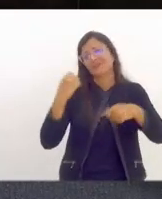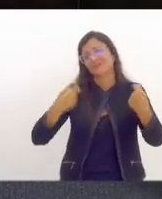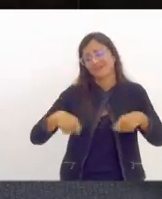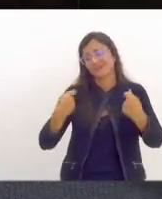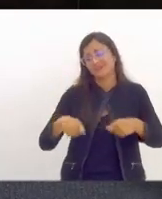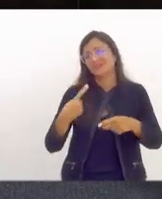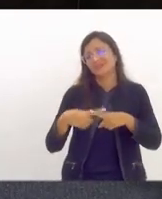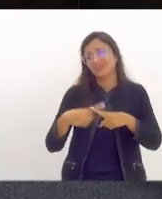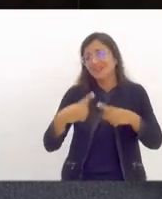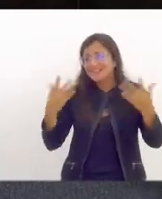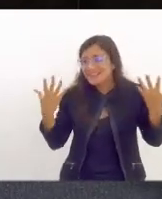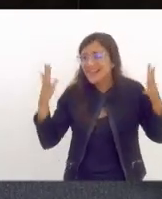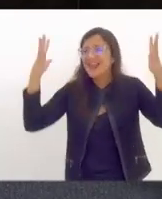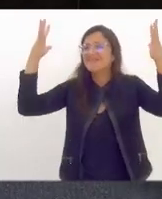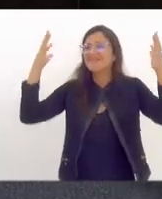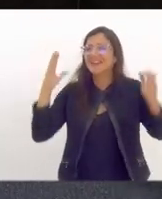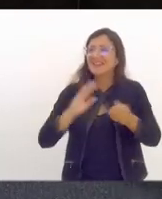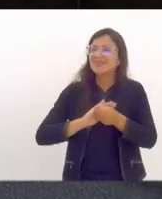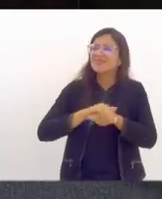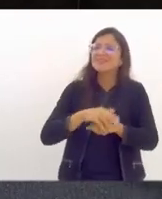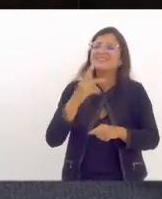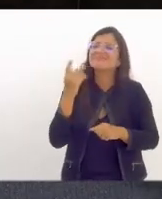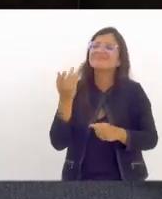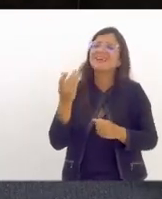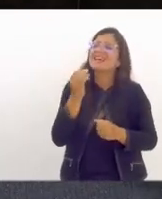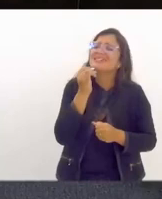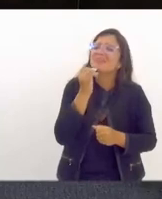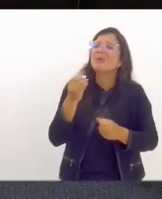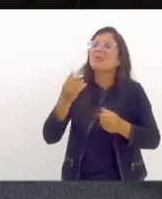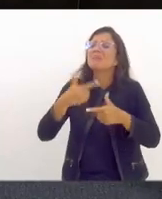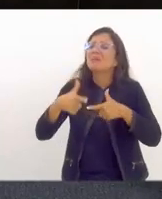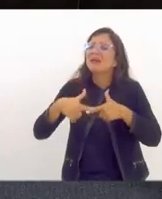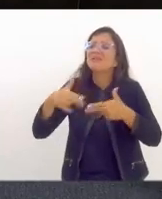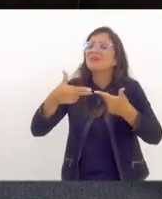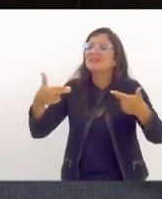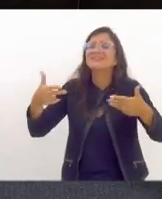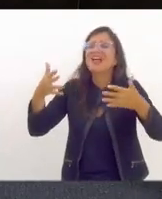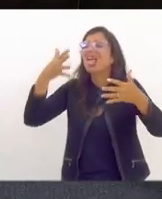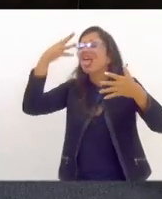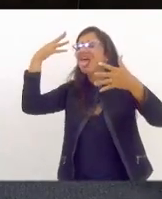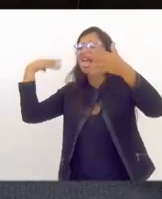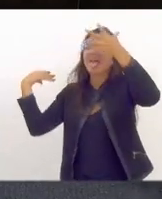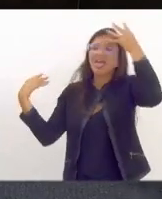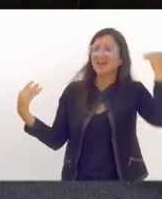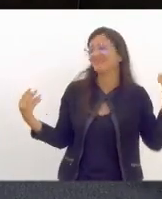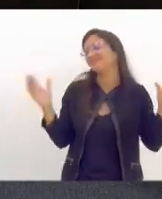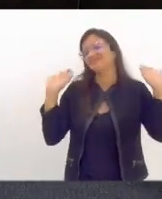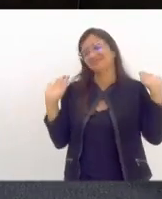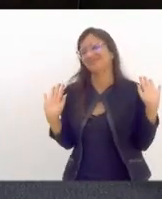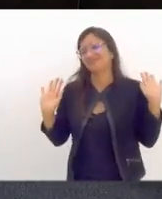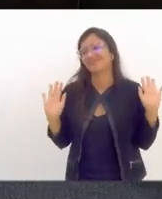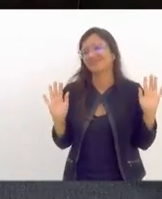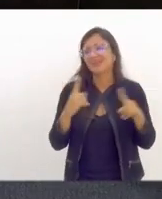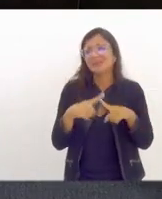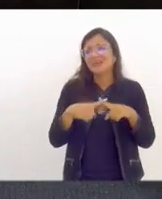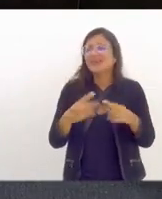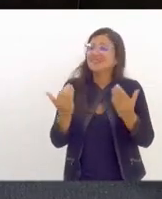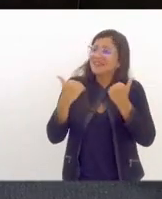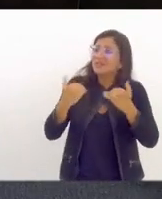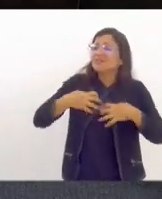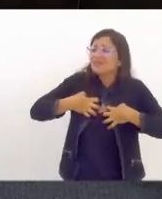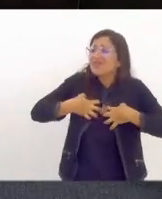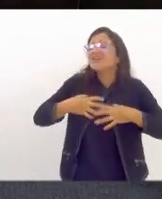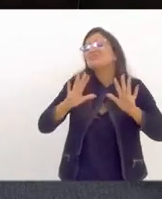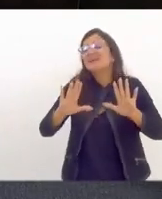uma noite um pouco mais de esquecer por um segundo e tudo isso claro que não dá para esquecer que tá tudo aqui ó nas nossas